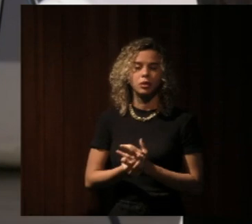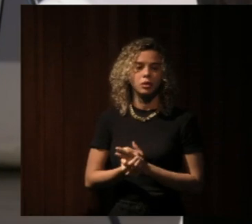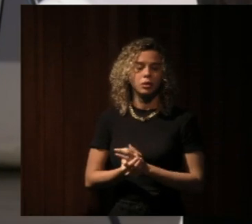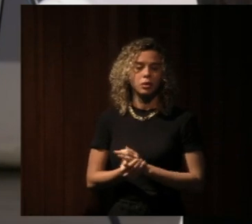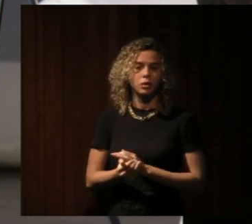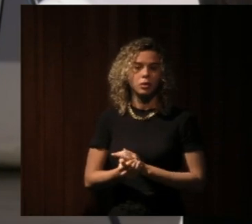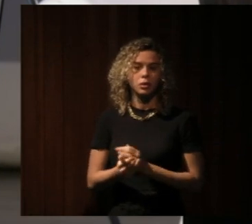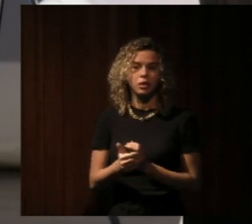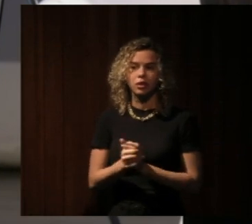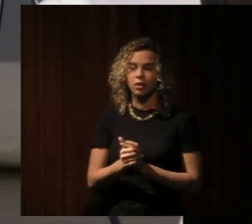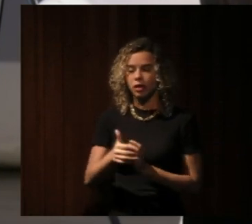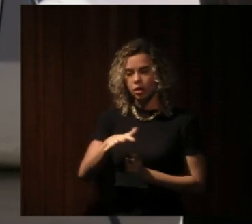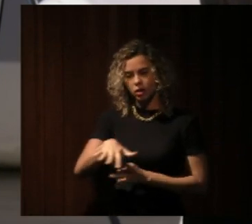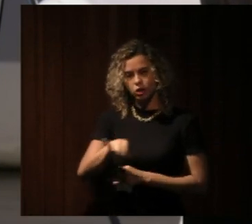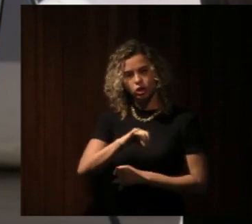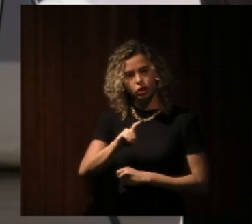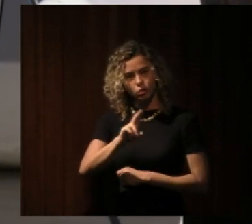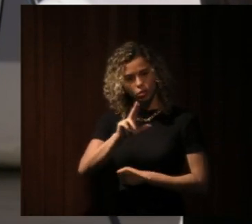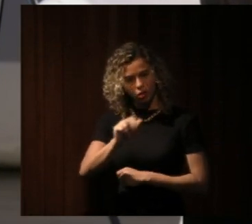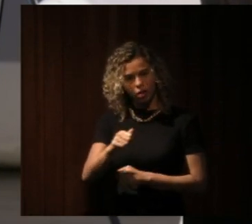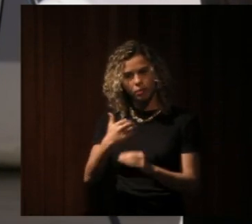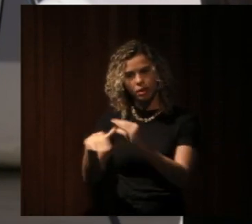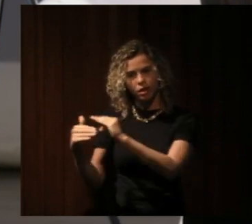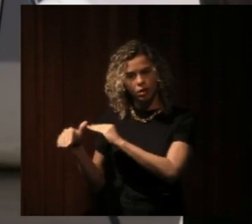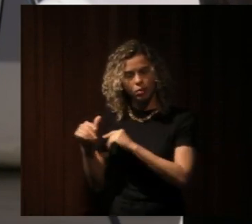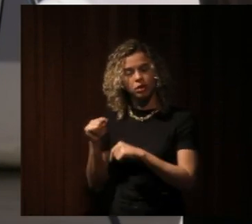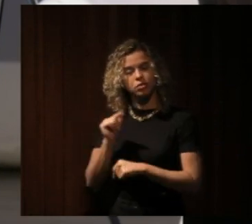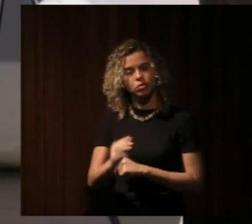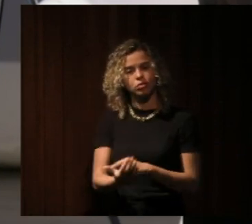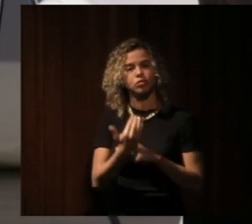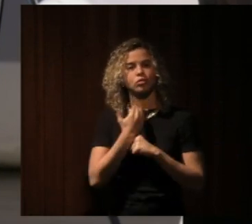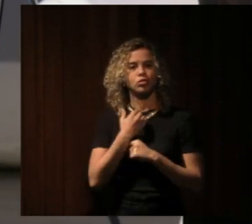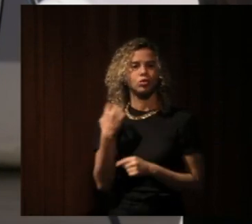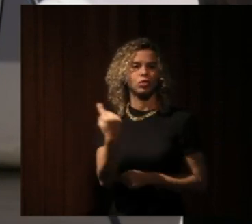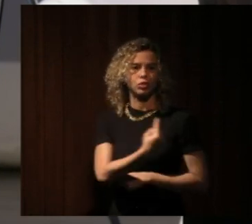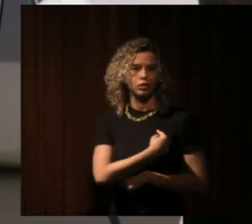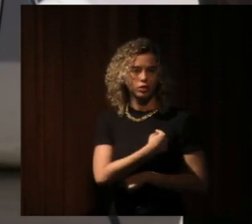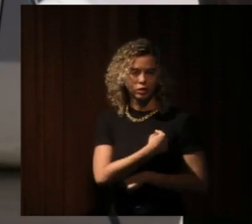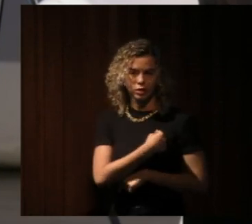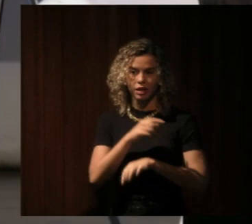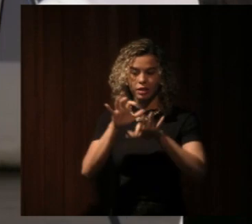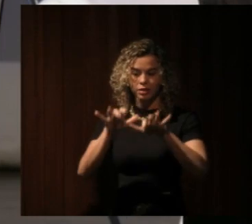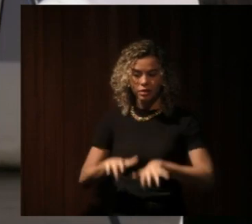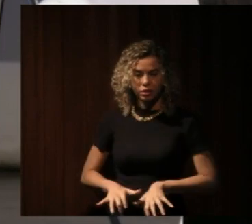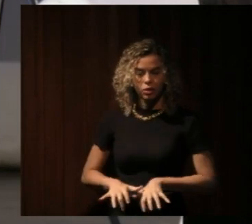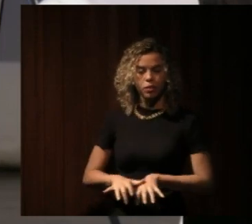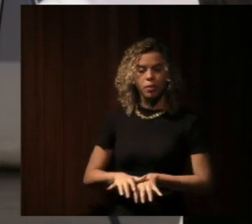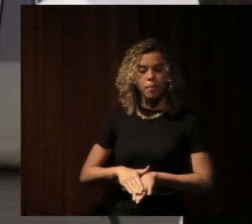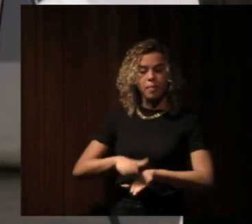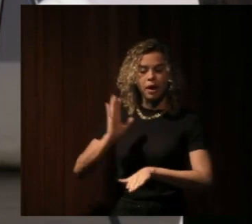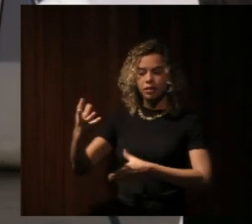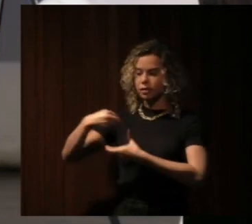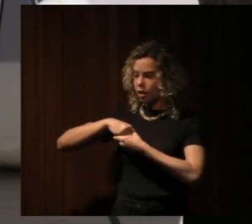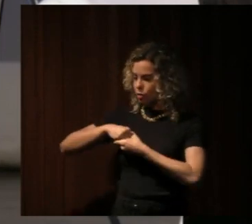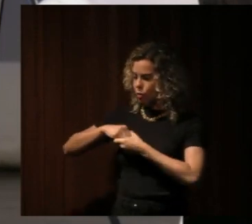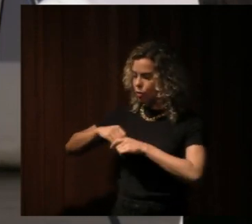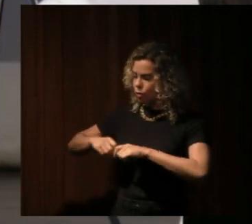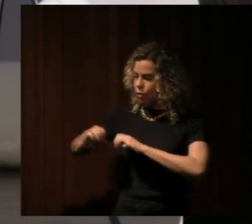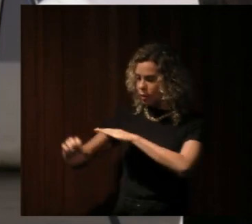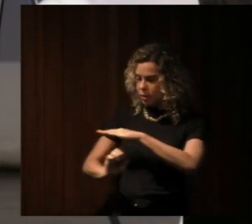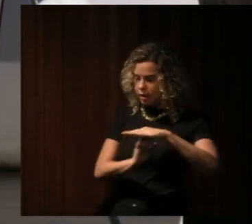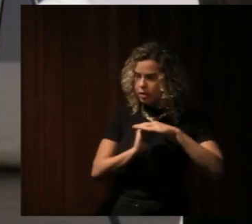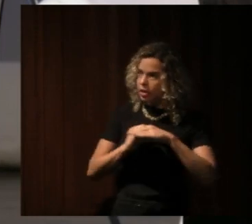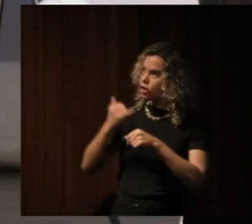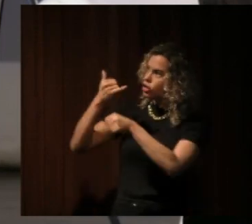no no mailing da jeduca e eu acho que isso ajudou eh as redações a levarem para dentro né pra